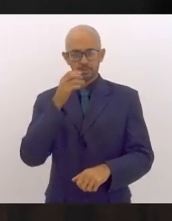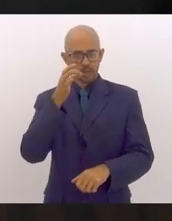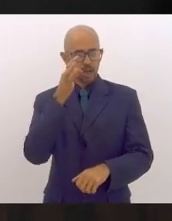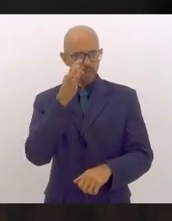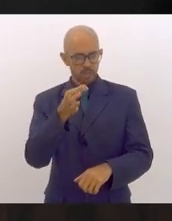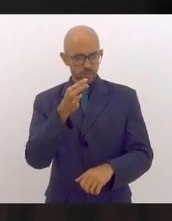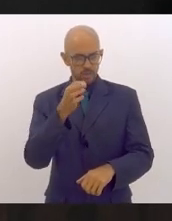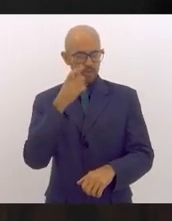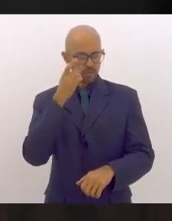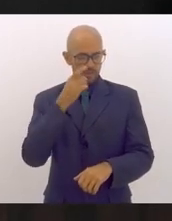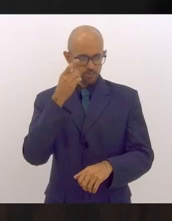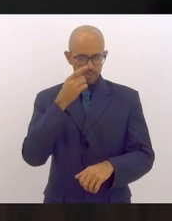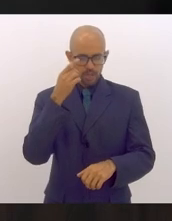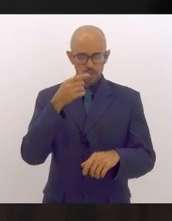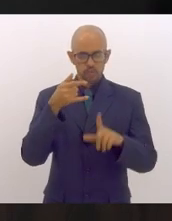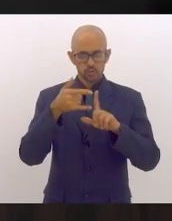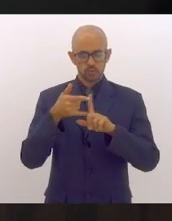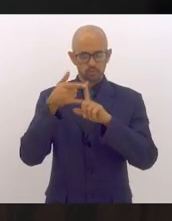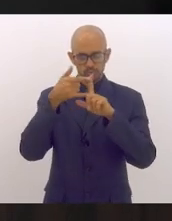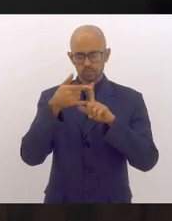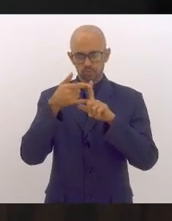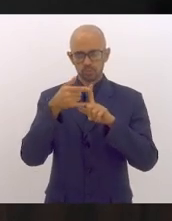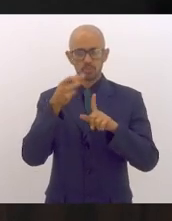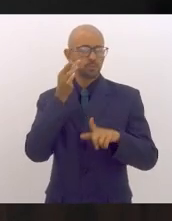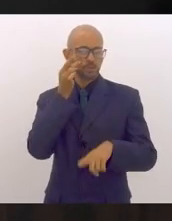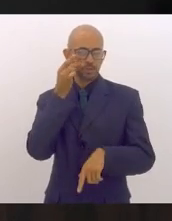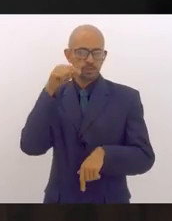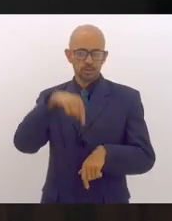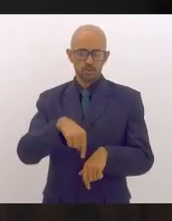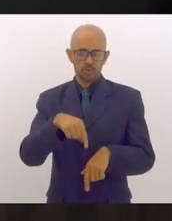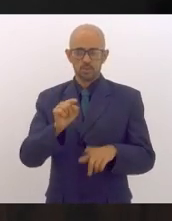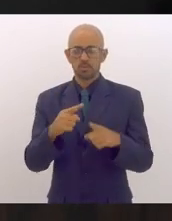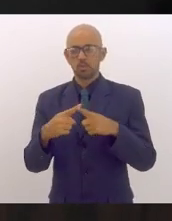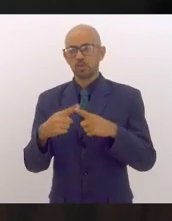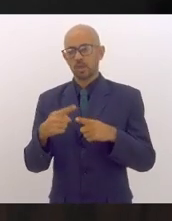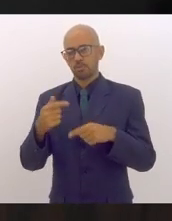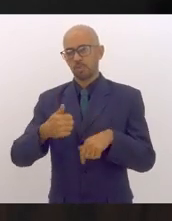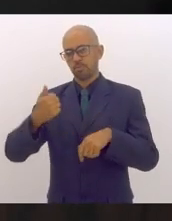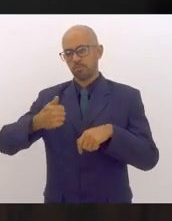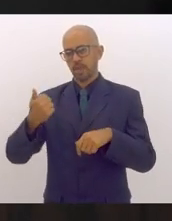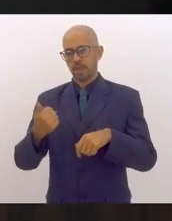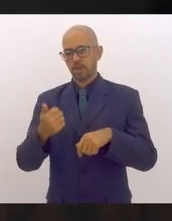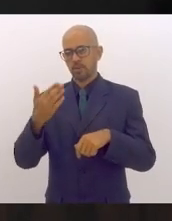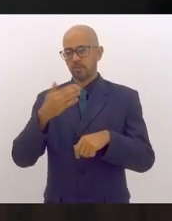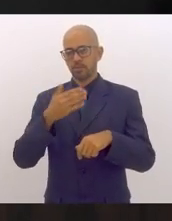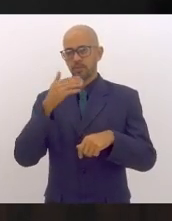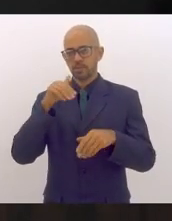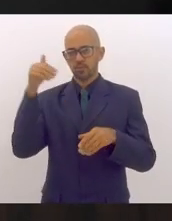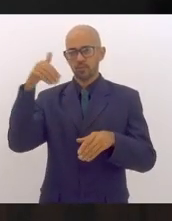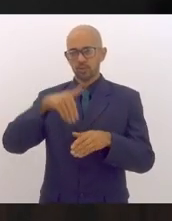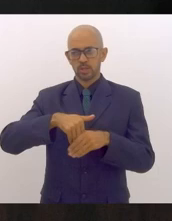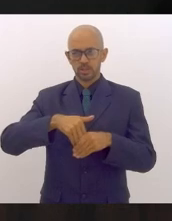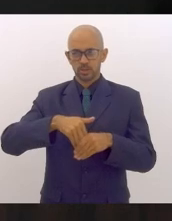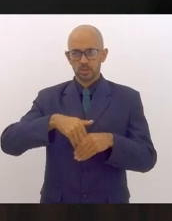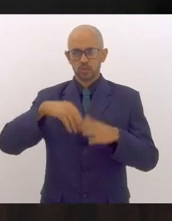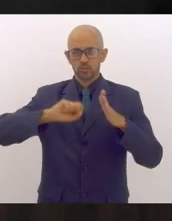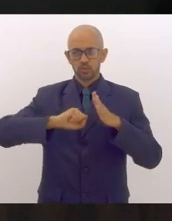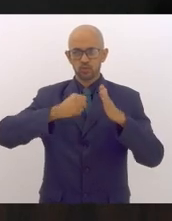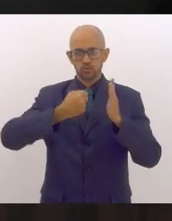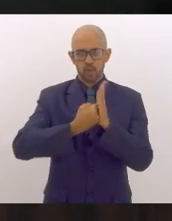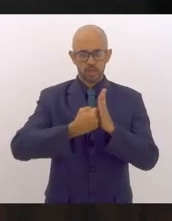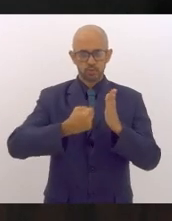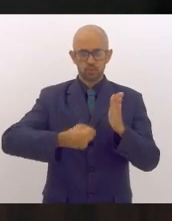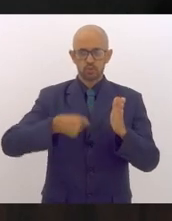que estão no Zoom, porque primeiro eu quero fazer a votação simbólica dos vetos